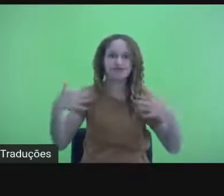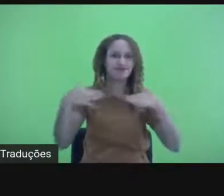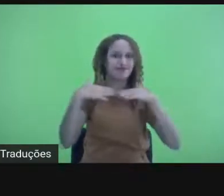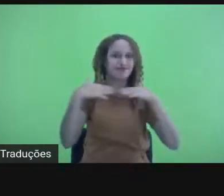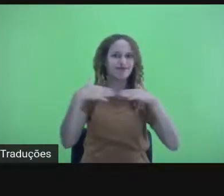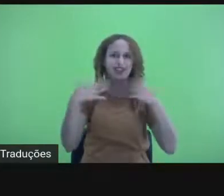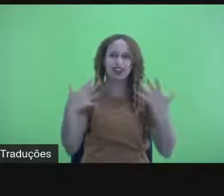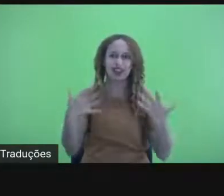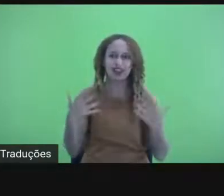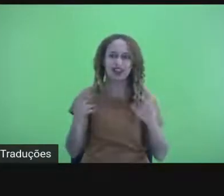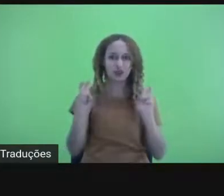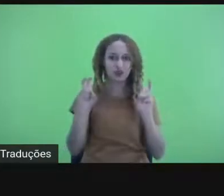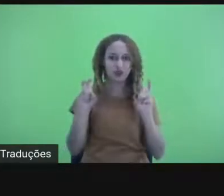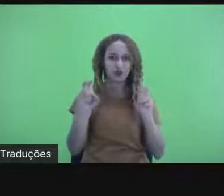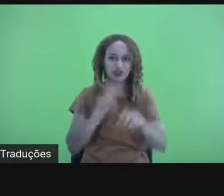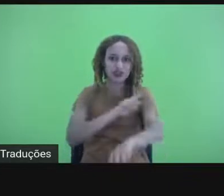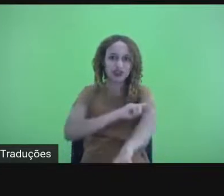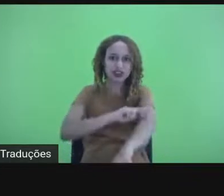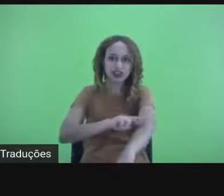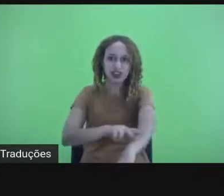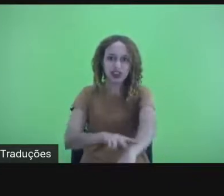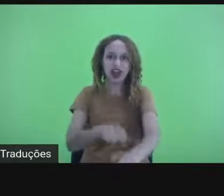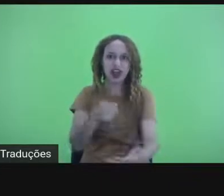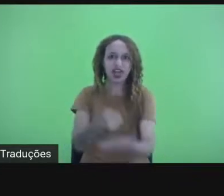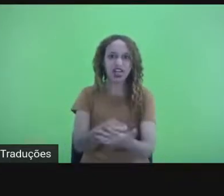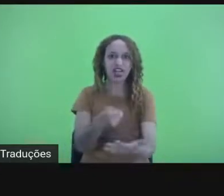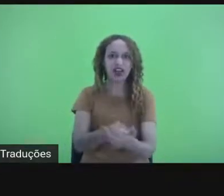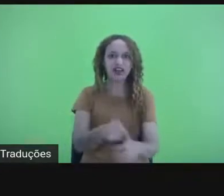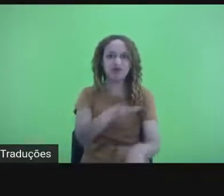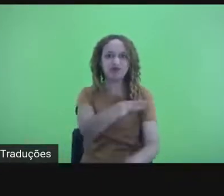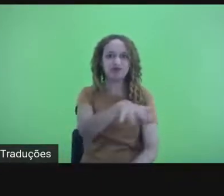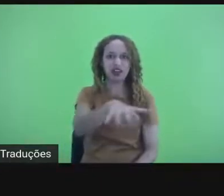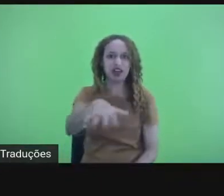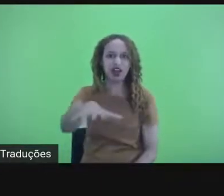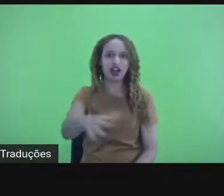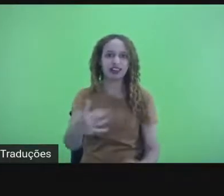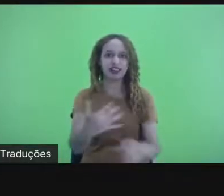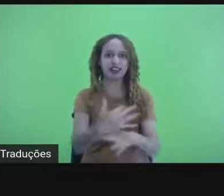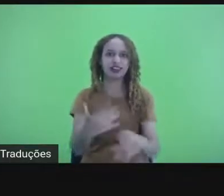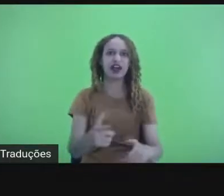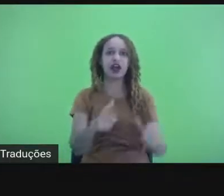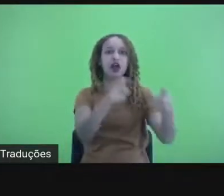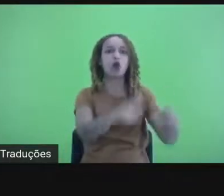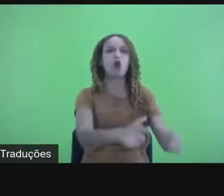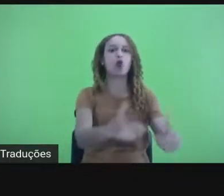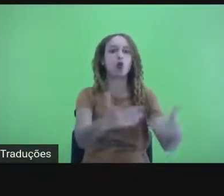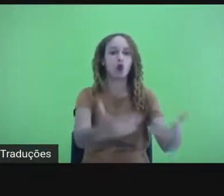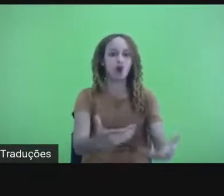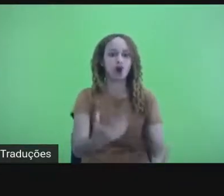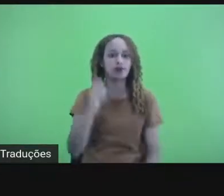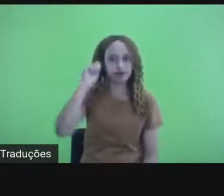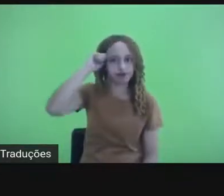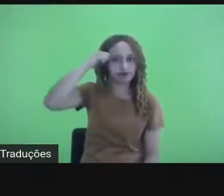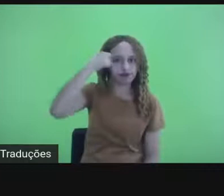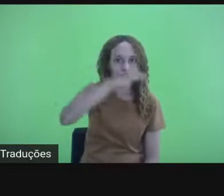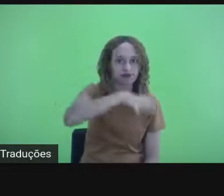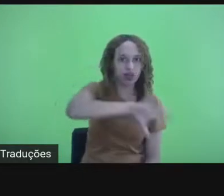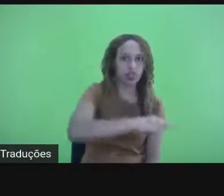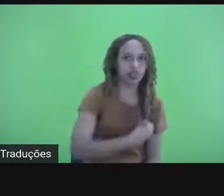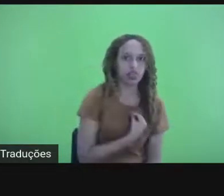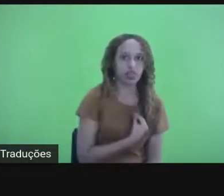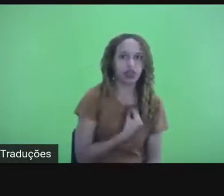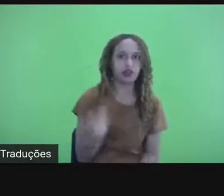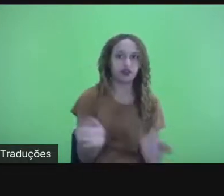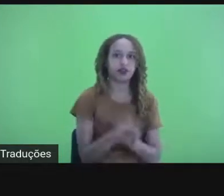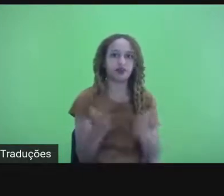construção das cidades. A questão racial, ela definiu os espaços da cidade. Ela definiu aonde a negritude vai ficar, aonde o pobre